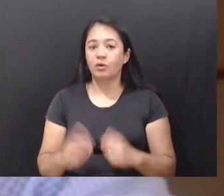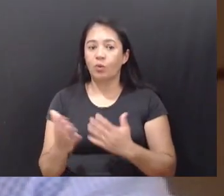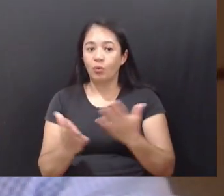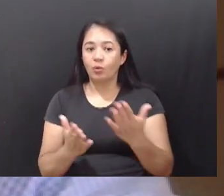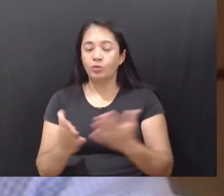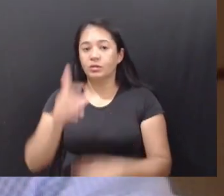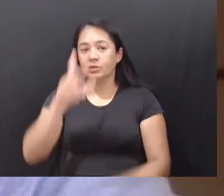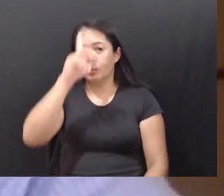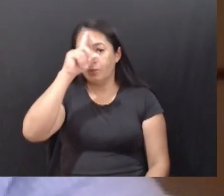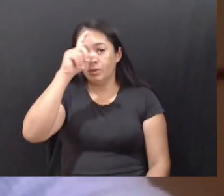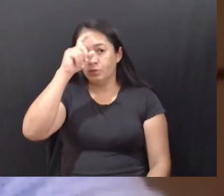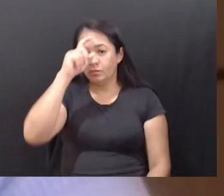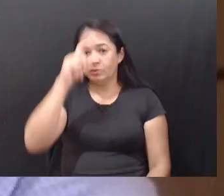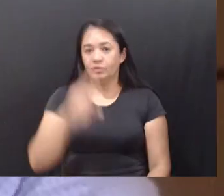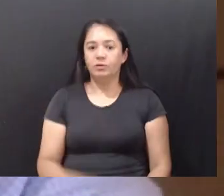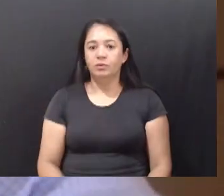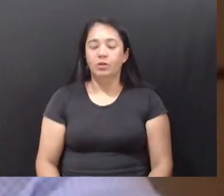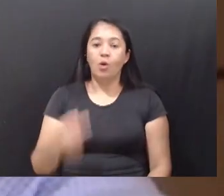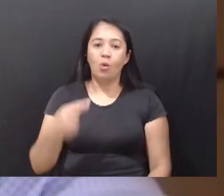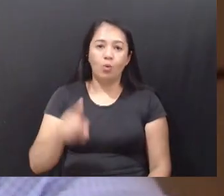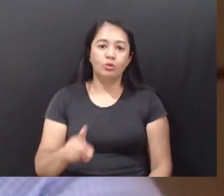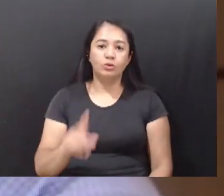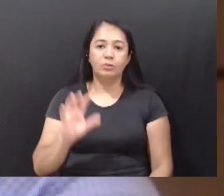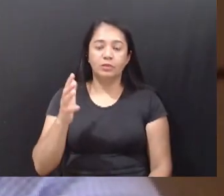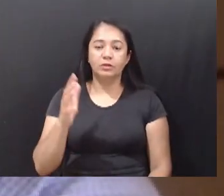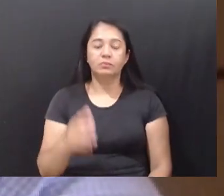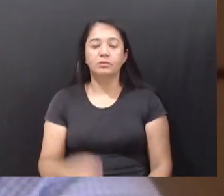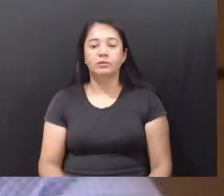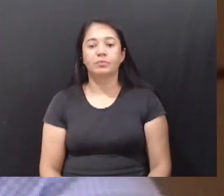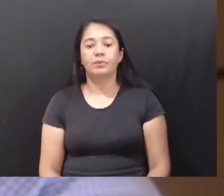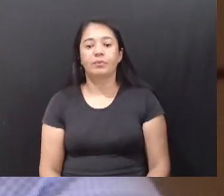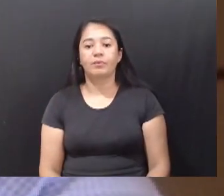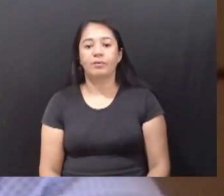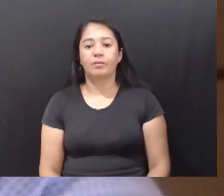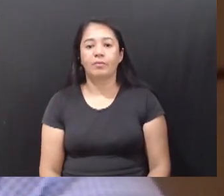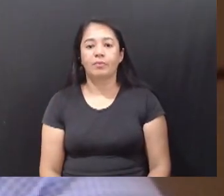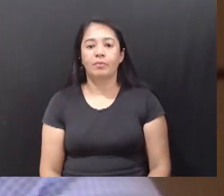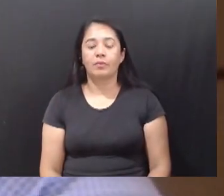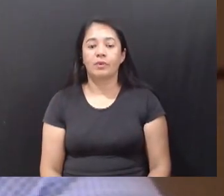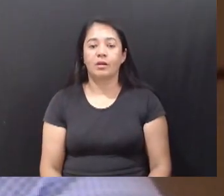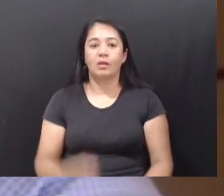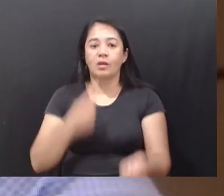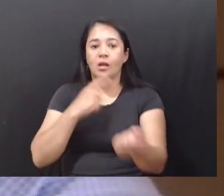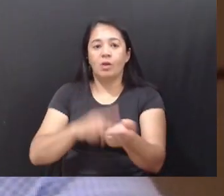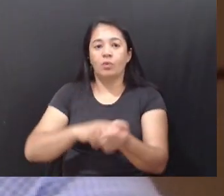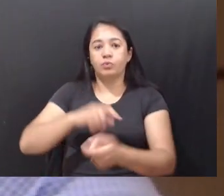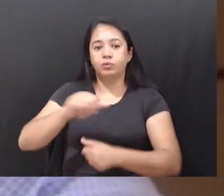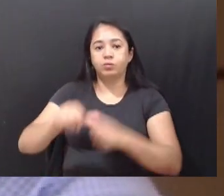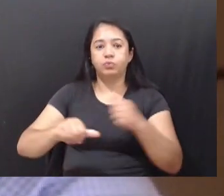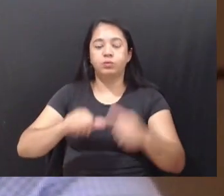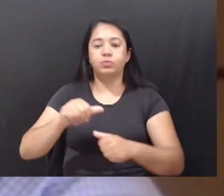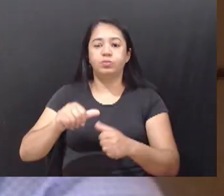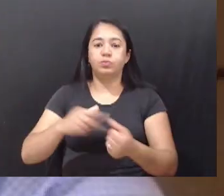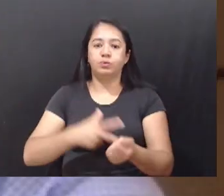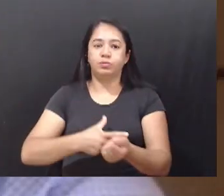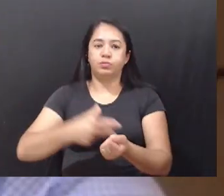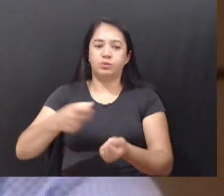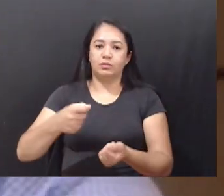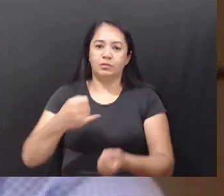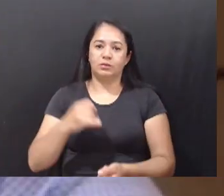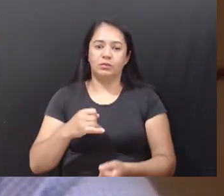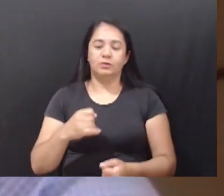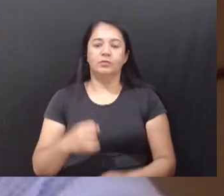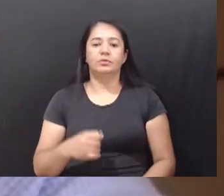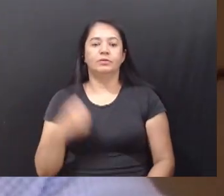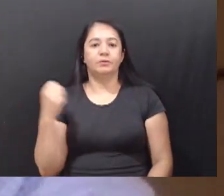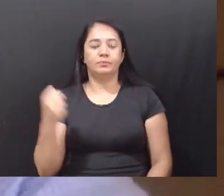tratamento hospitalar e, em último caso, até mesmo aí a transfusão sanguínea, quando o caso da hemolia é